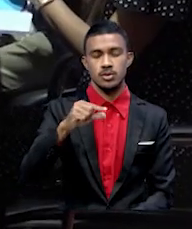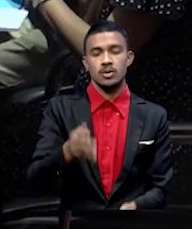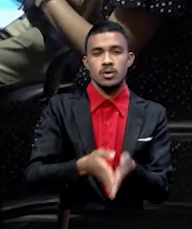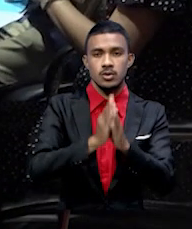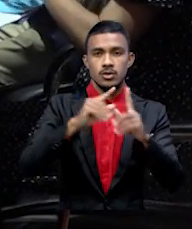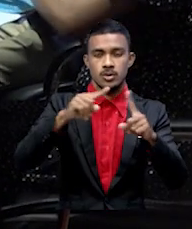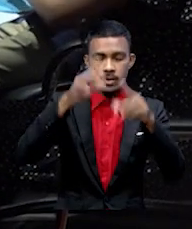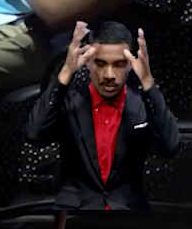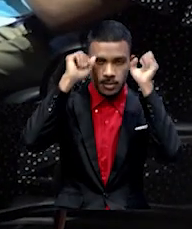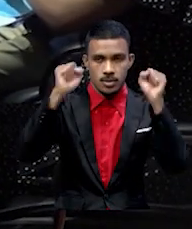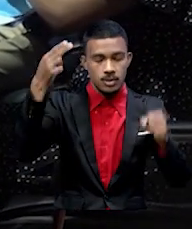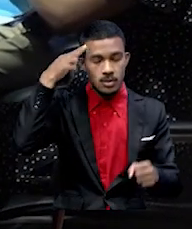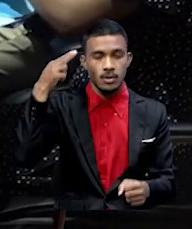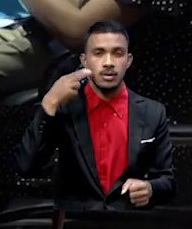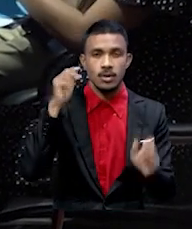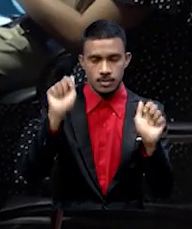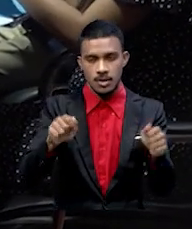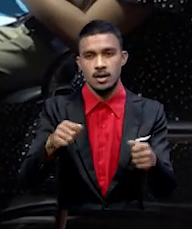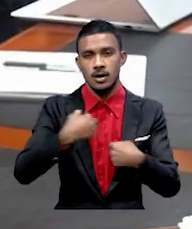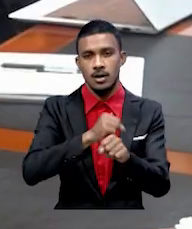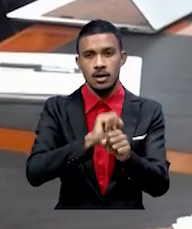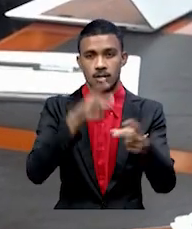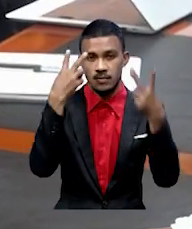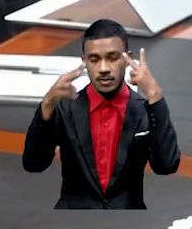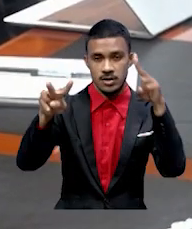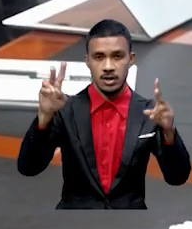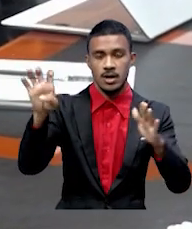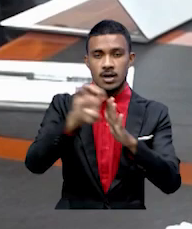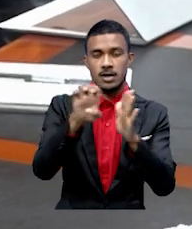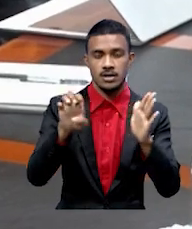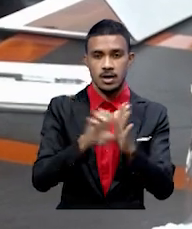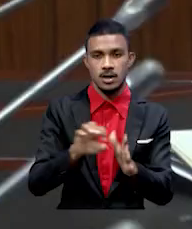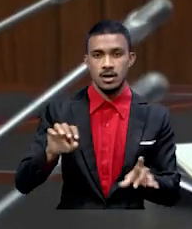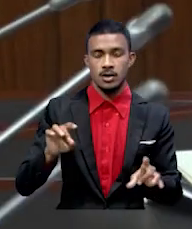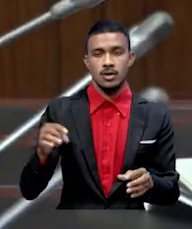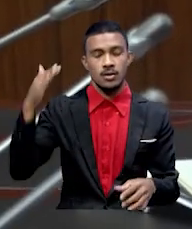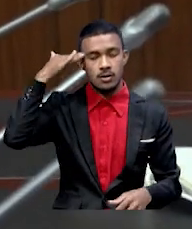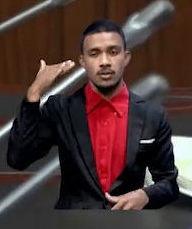nia disponibilidade ba hira halau visita Estado e a Coreia do Sul onde